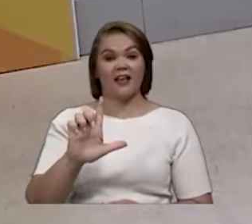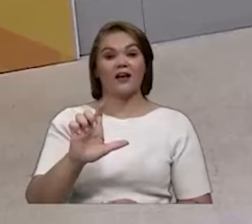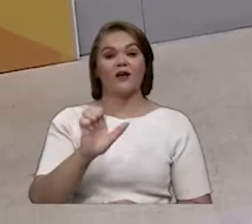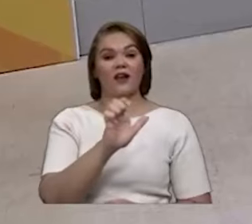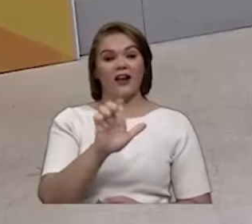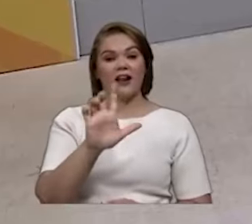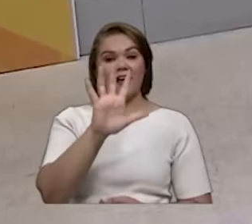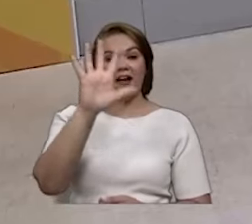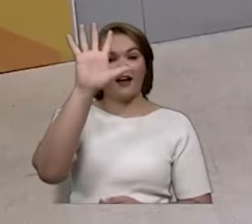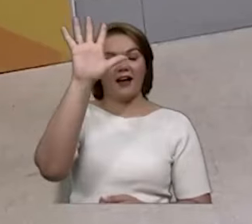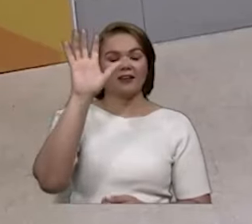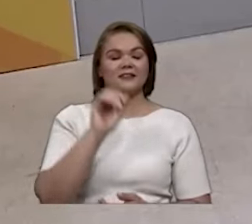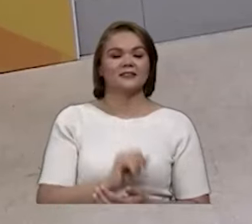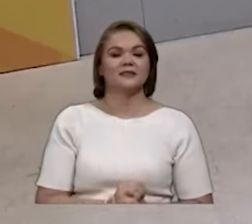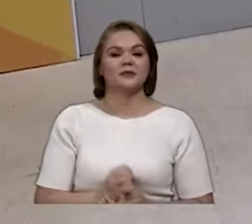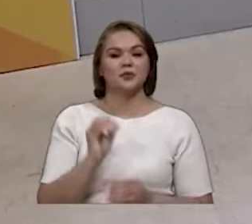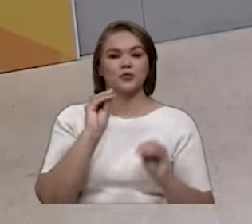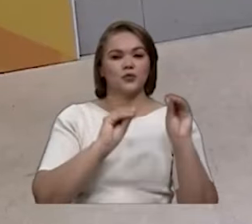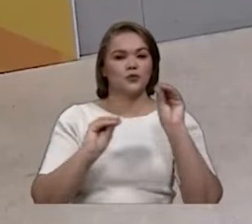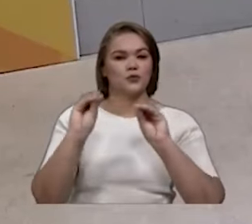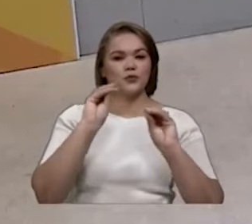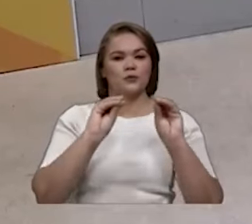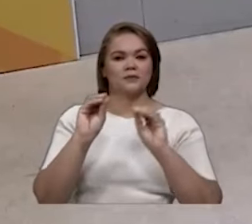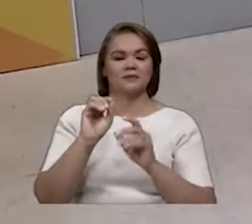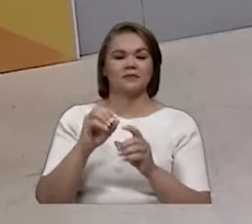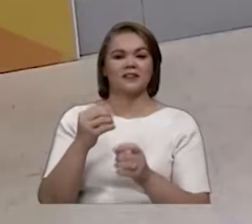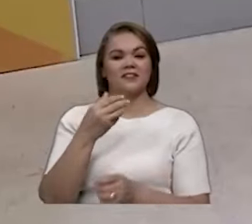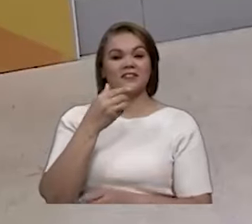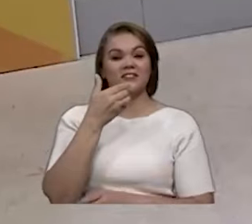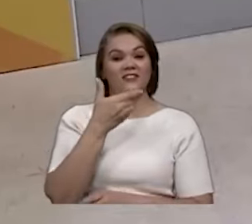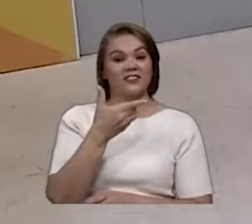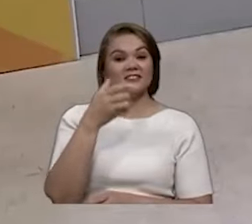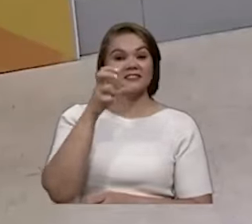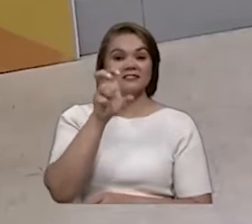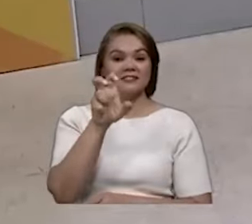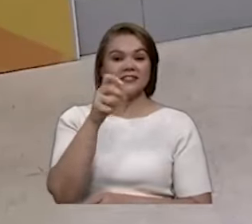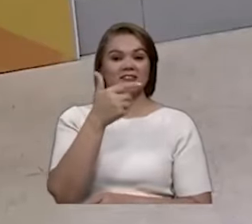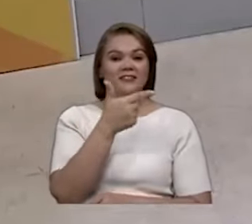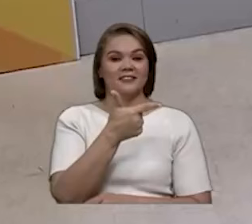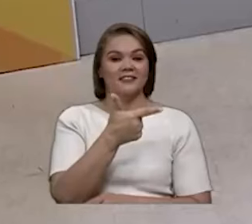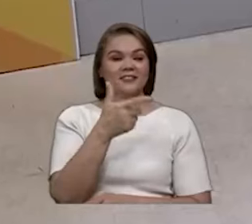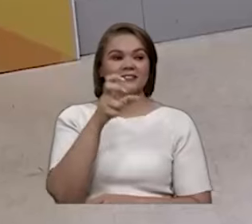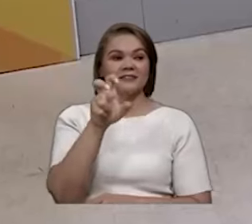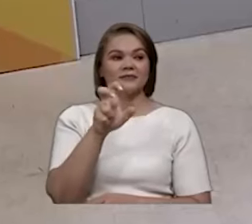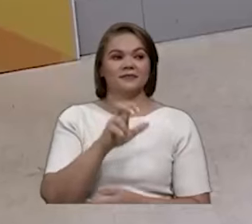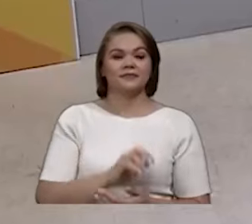Lagarto. Beijos. 25, 25. Marque aí 25.